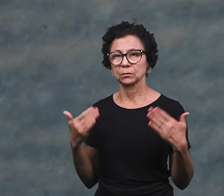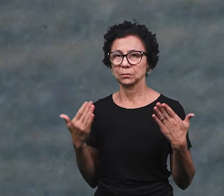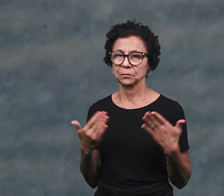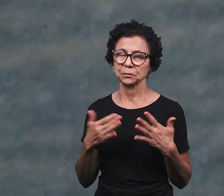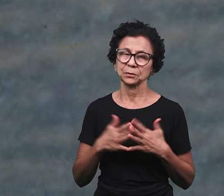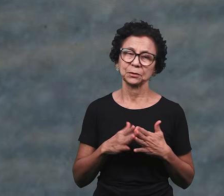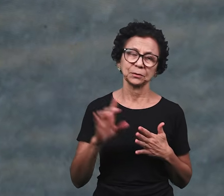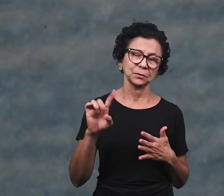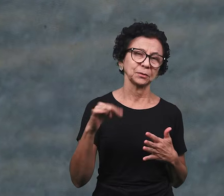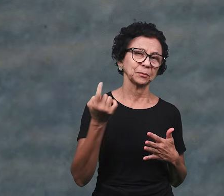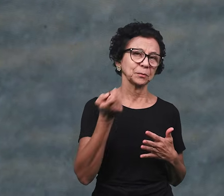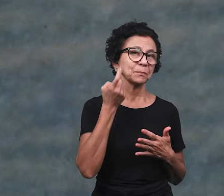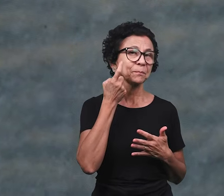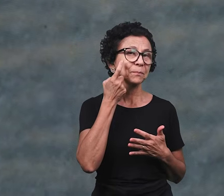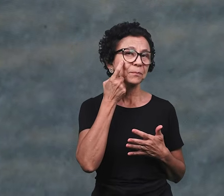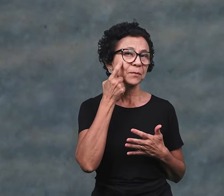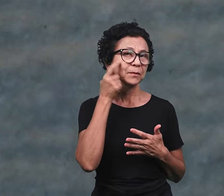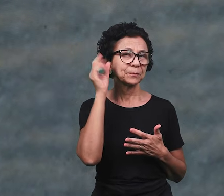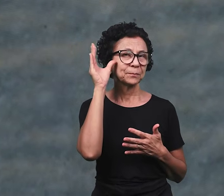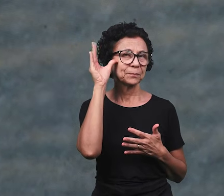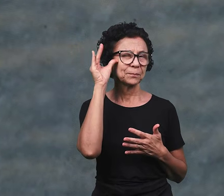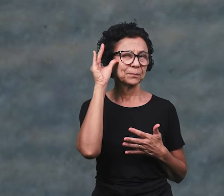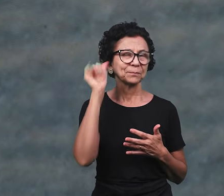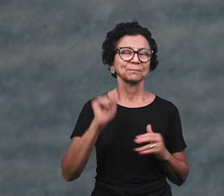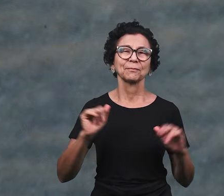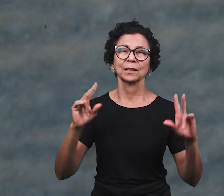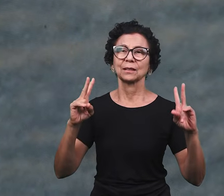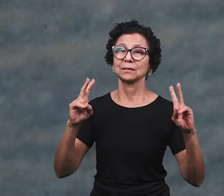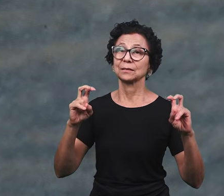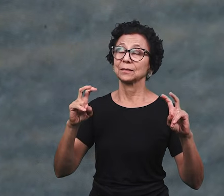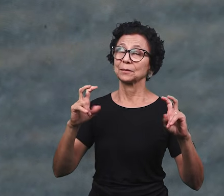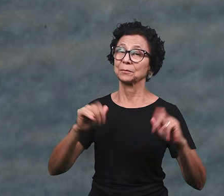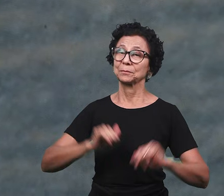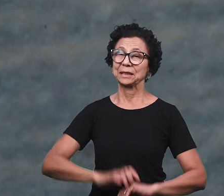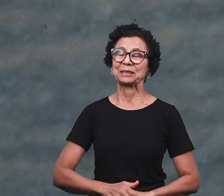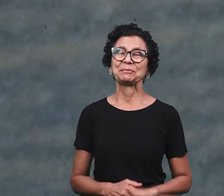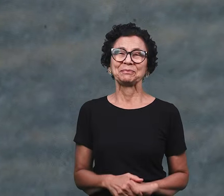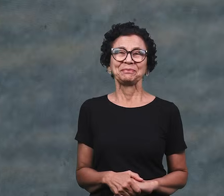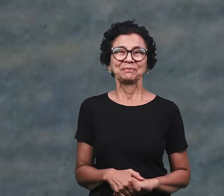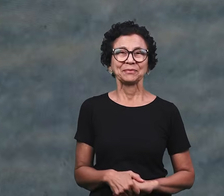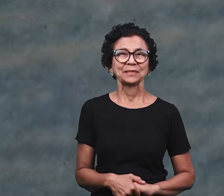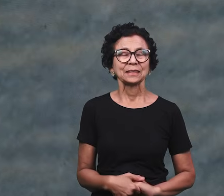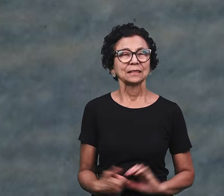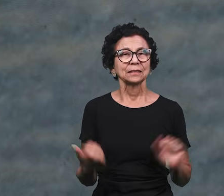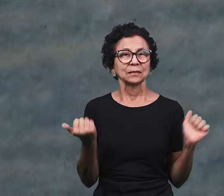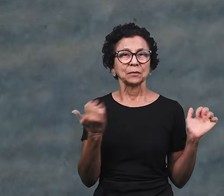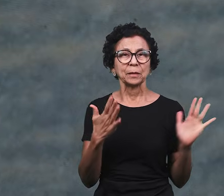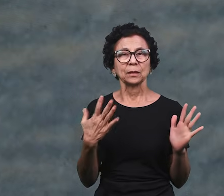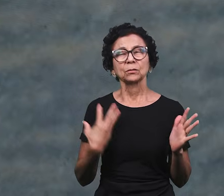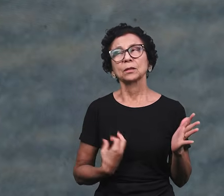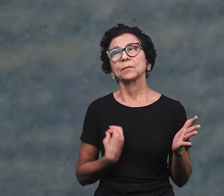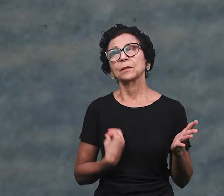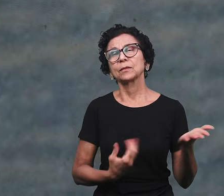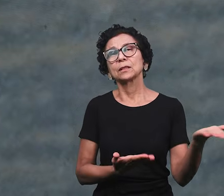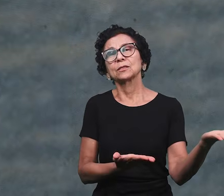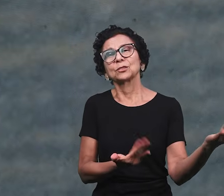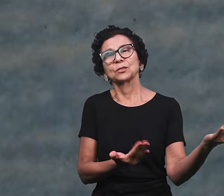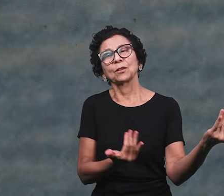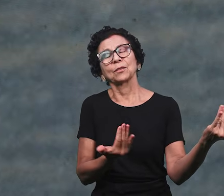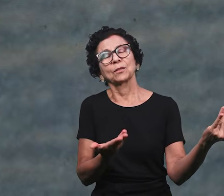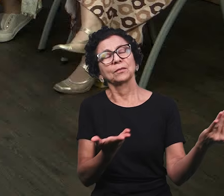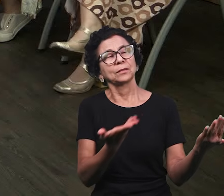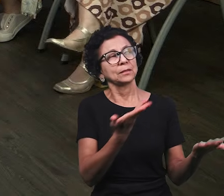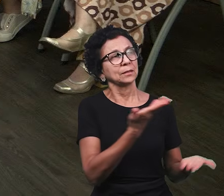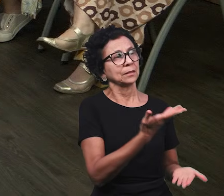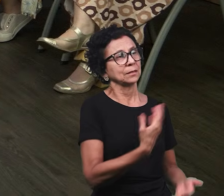hoje, e daqui a pouquinho você vai saber qual é o tema dessa edição dos Dias da Minha Mocidade. Vamos ver quem está no estúdio